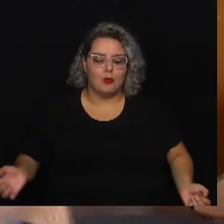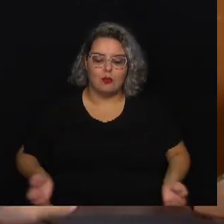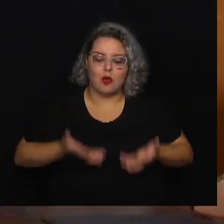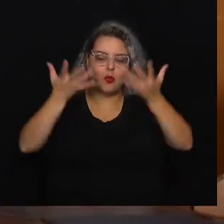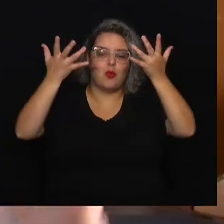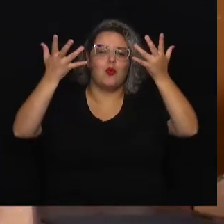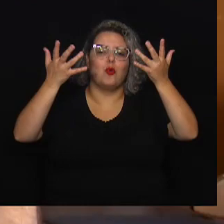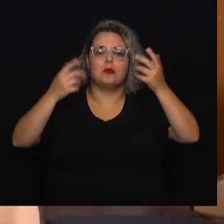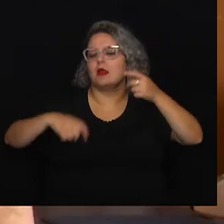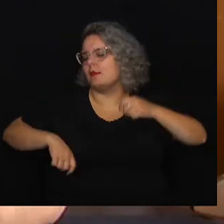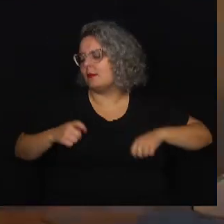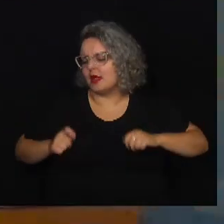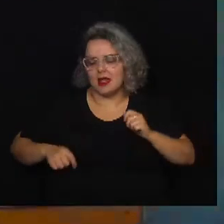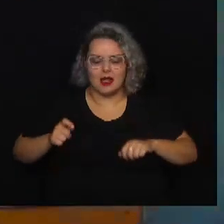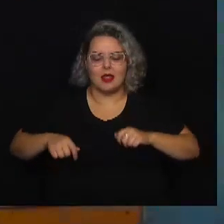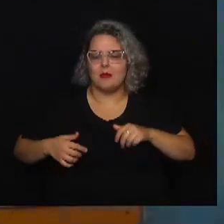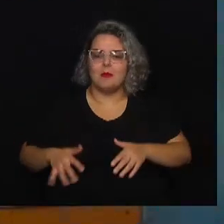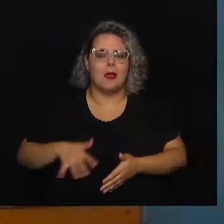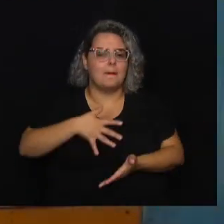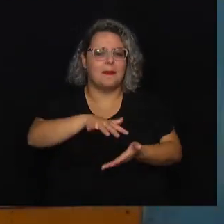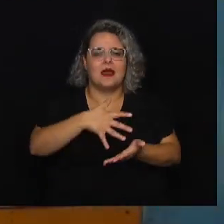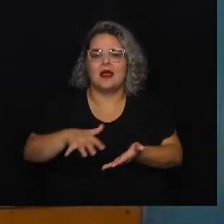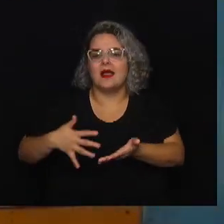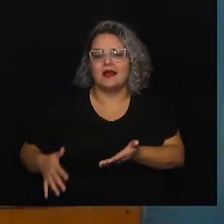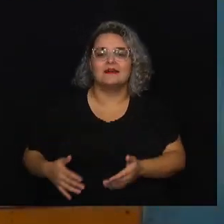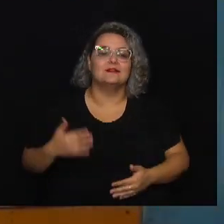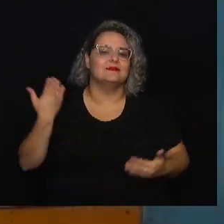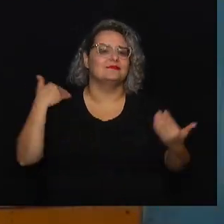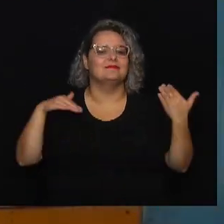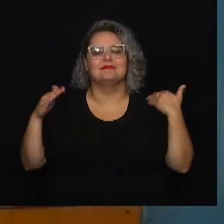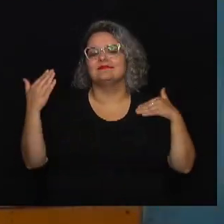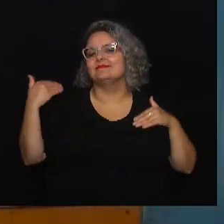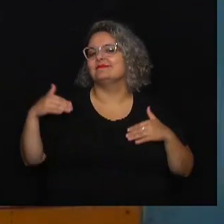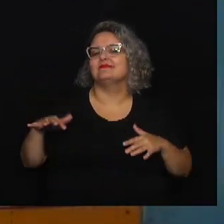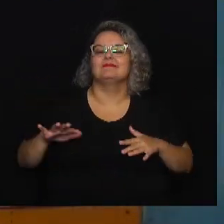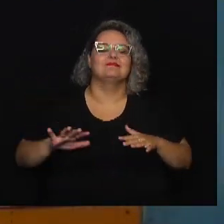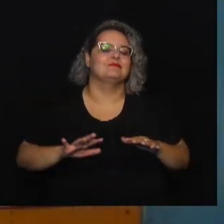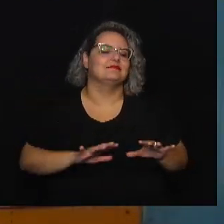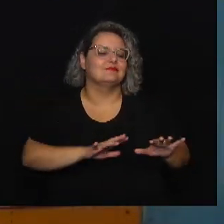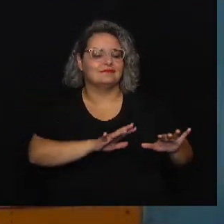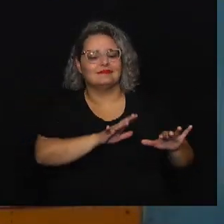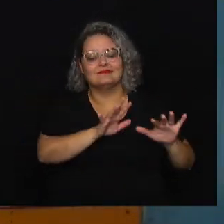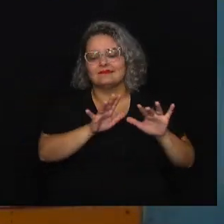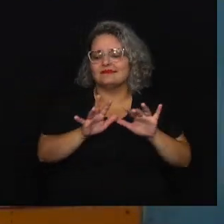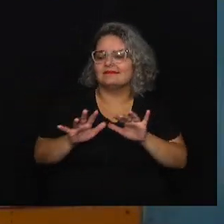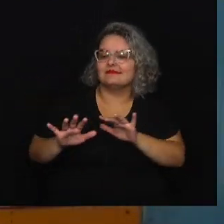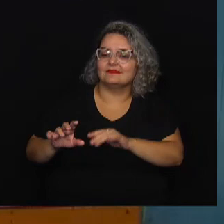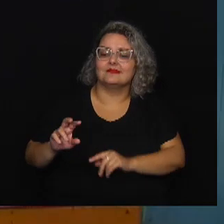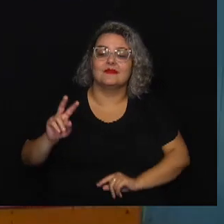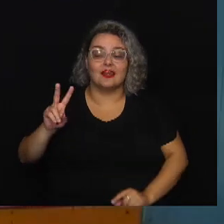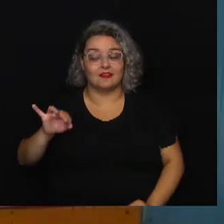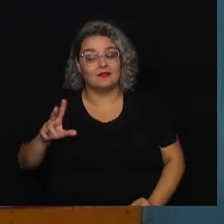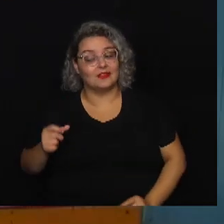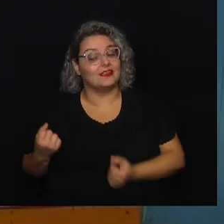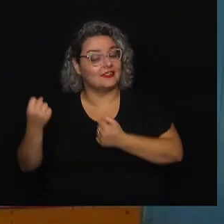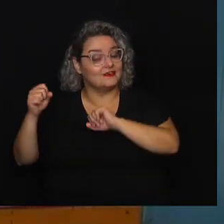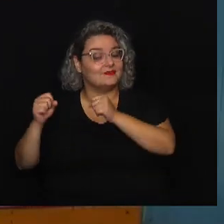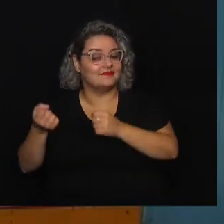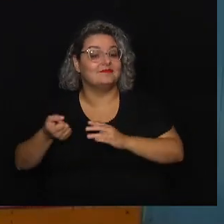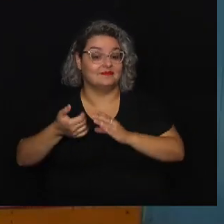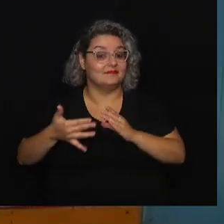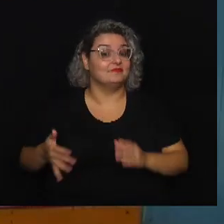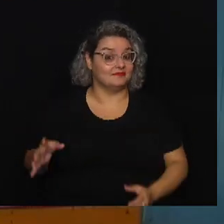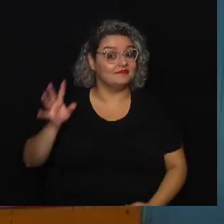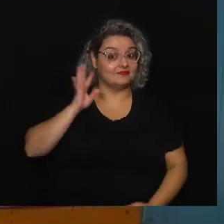vem a batucada, e vem o samba enredo, e nós vamos passeando pelas ruas da Vila Industrial, que tem uma característica bem